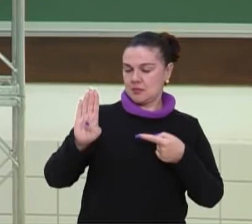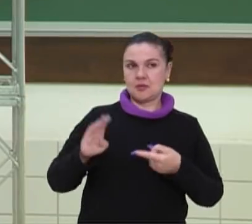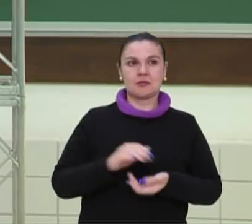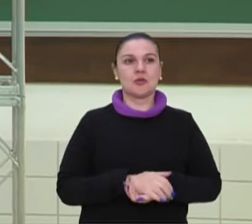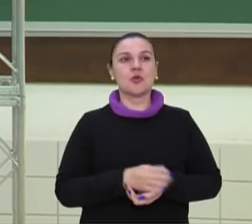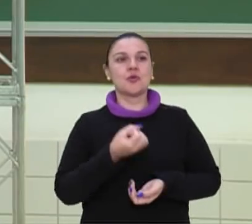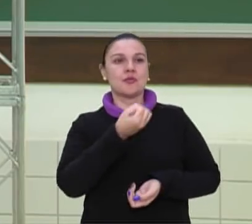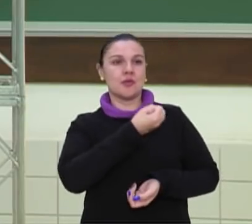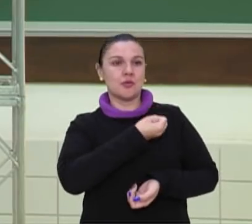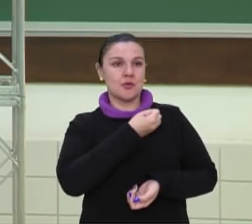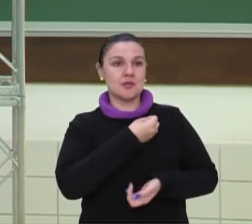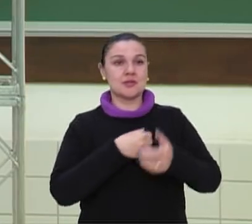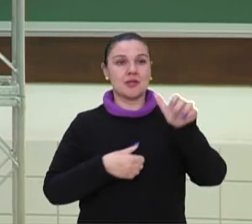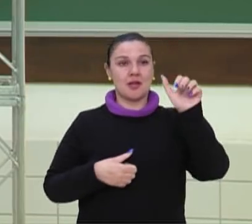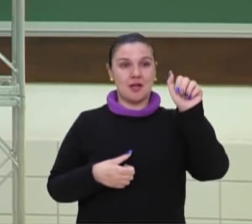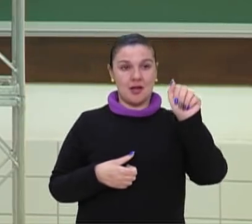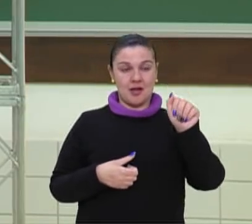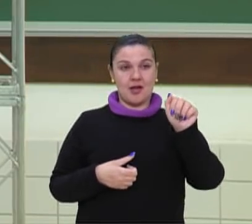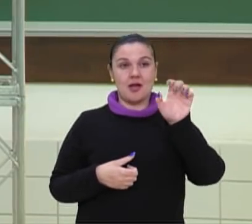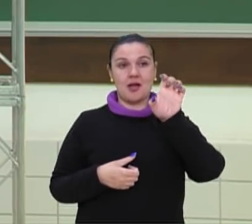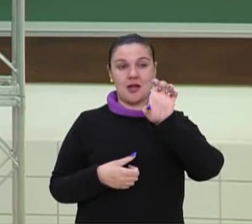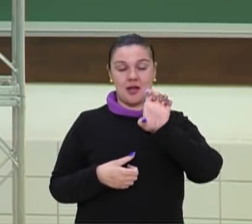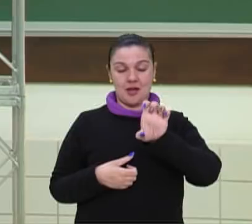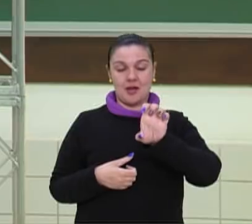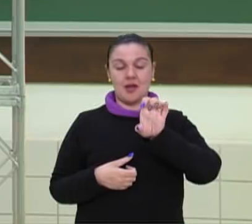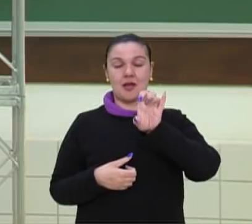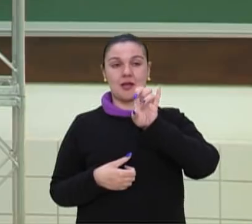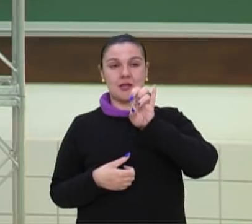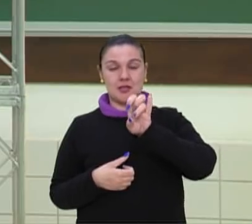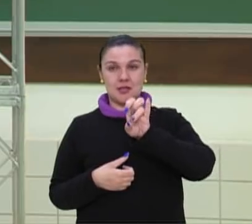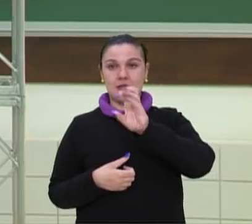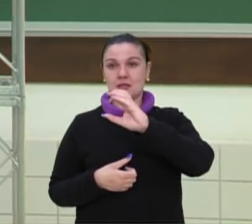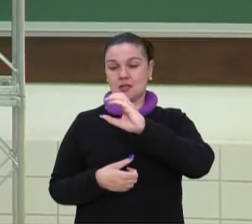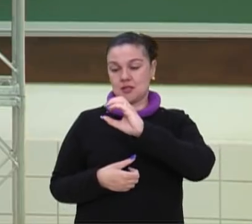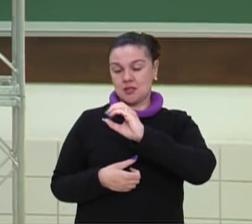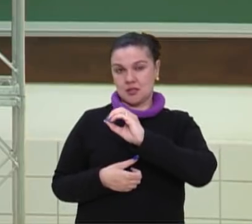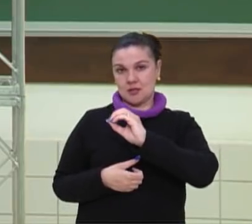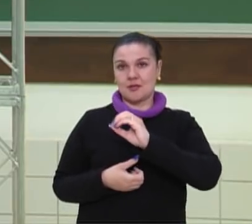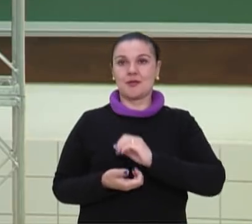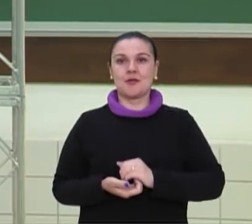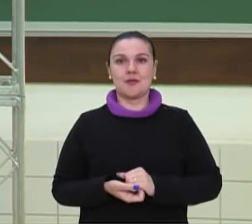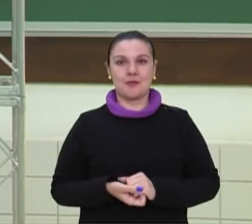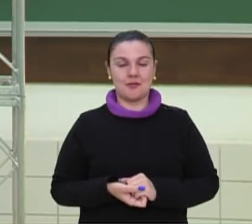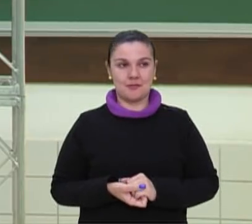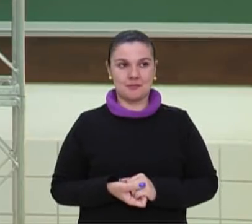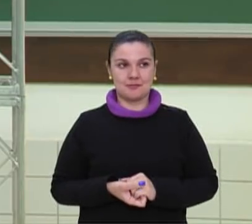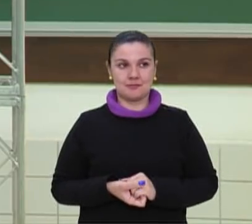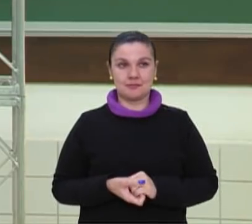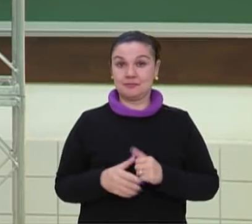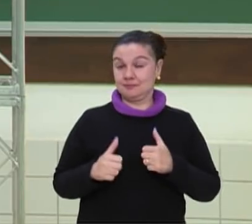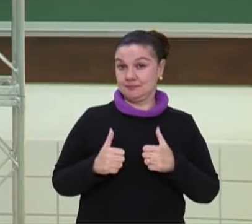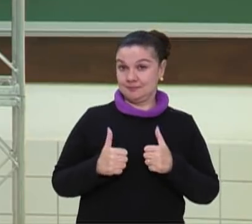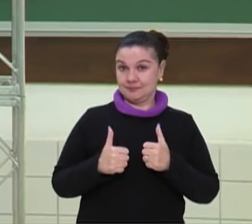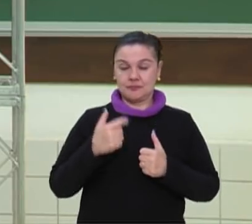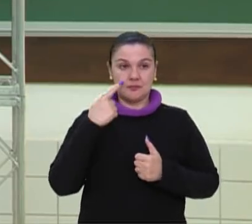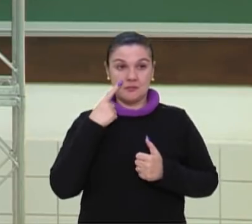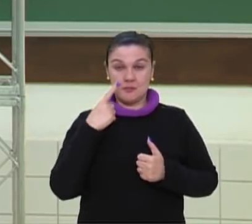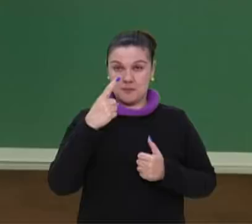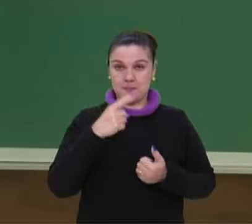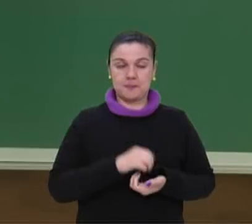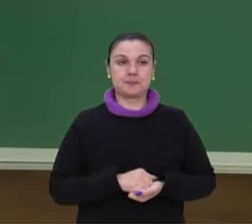letra B, os valores dos ângulos A, E, I e O. Então, olha aqui,